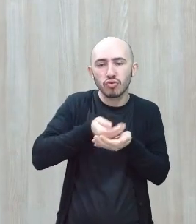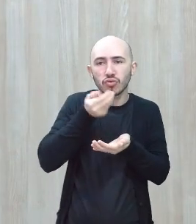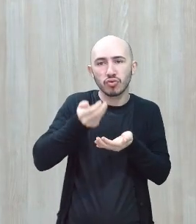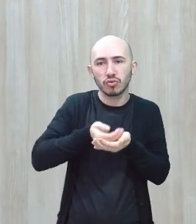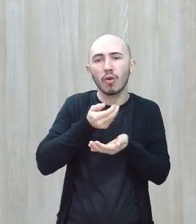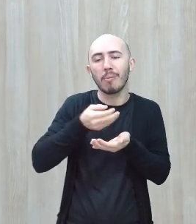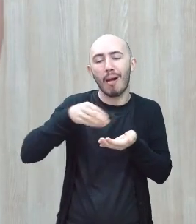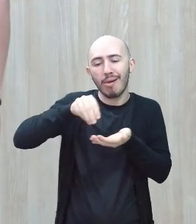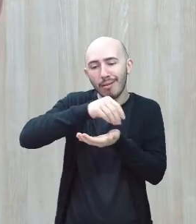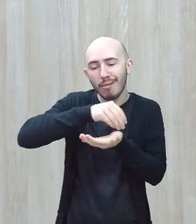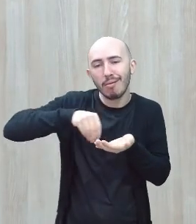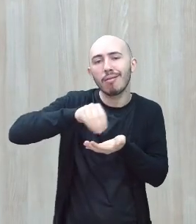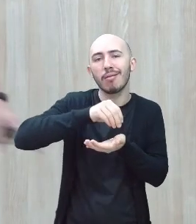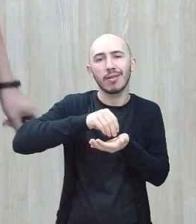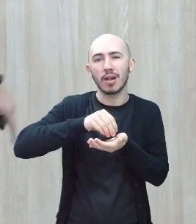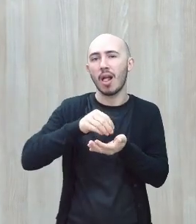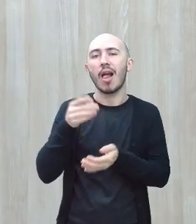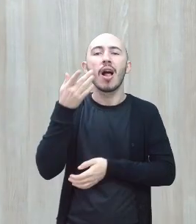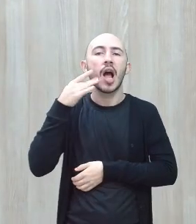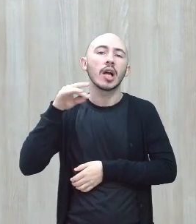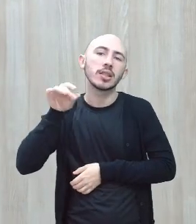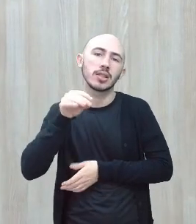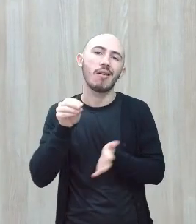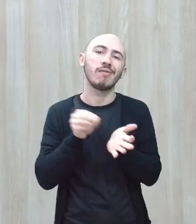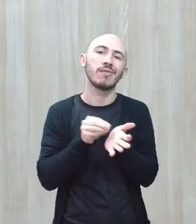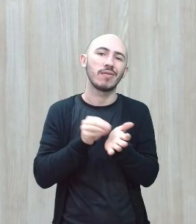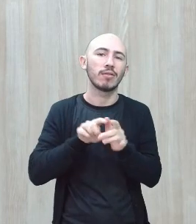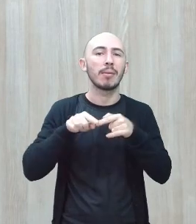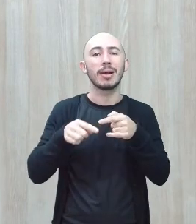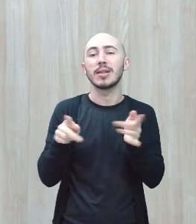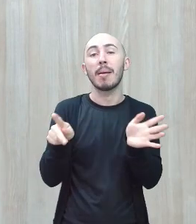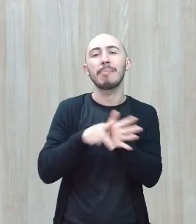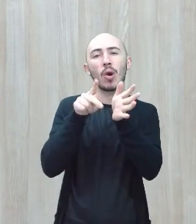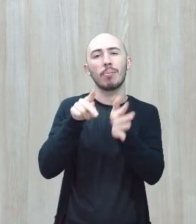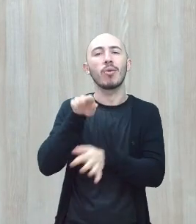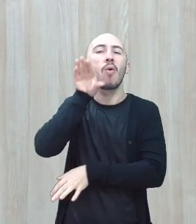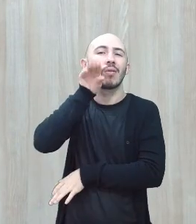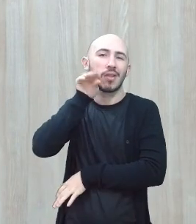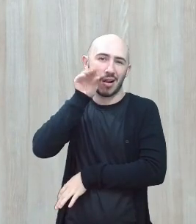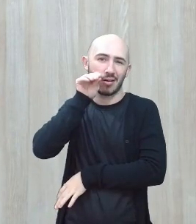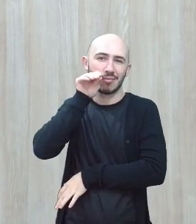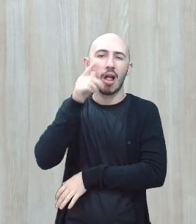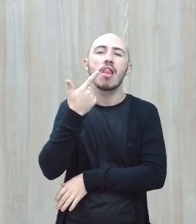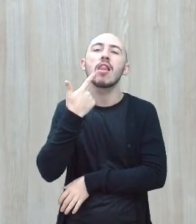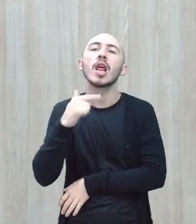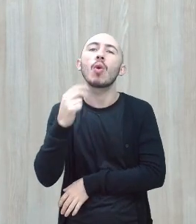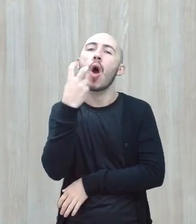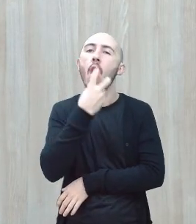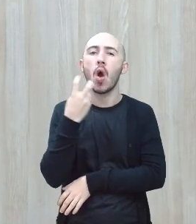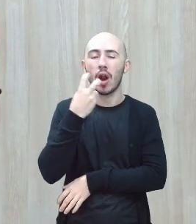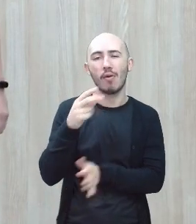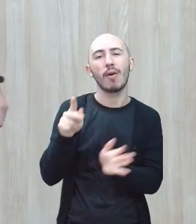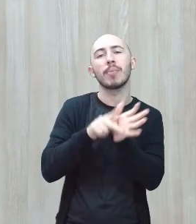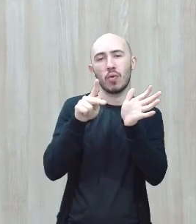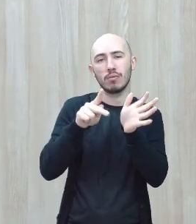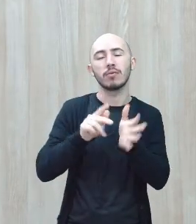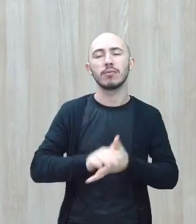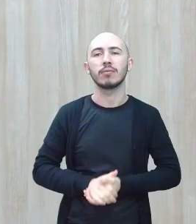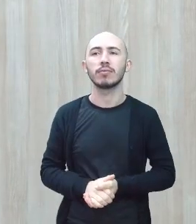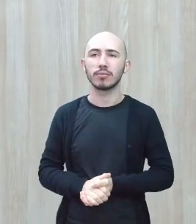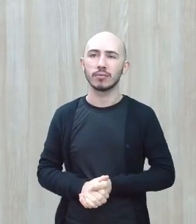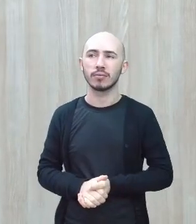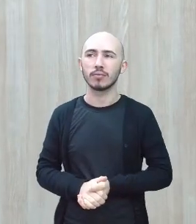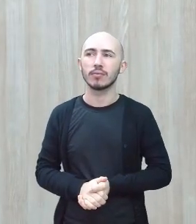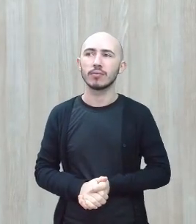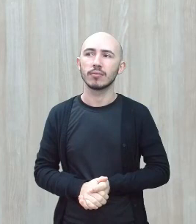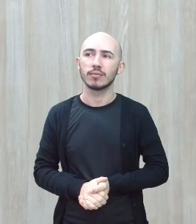Cara, minha câmera está se acabando ali. Ó, sopa de salsinha sem sal. Depois que tu fala sopa de